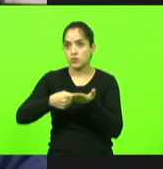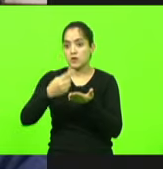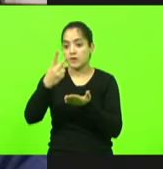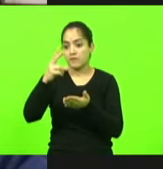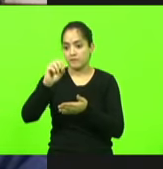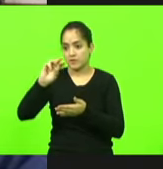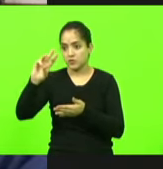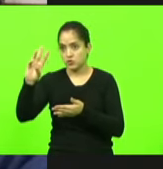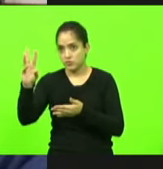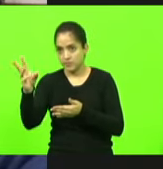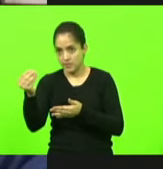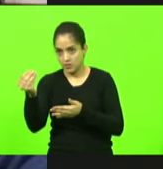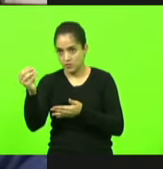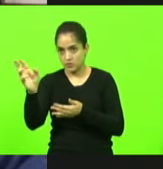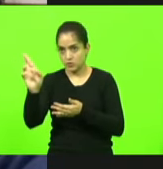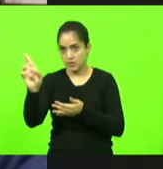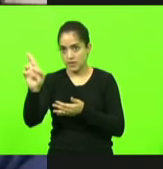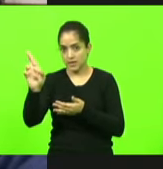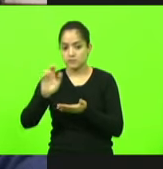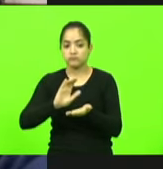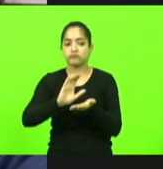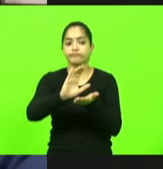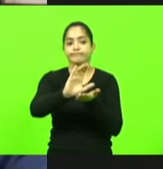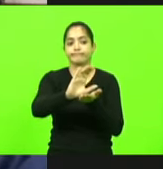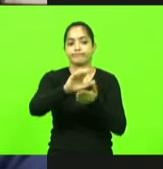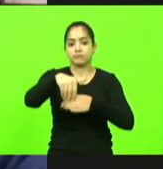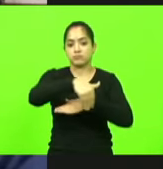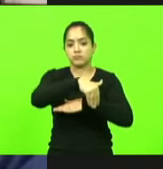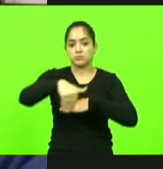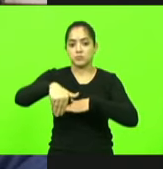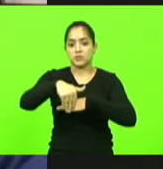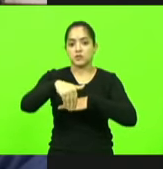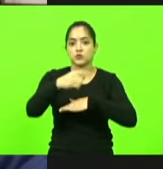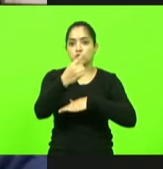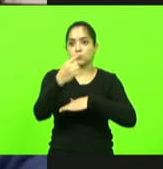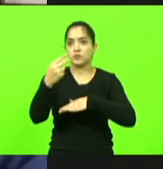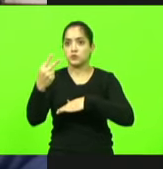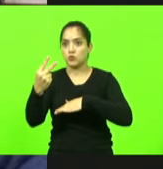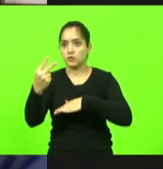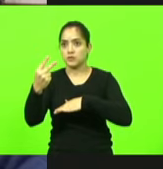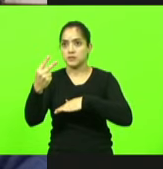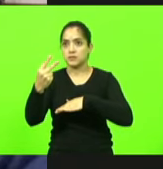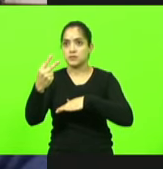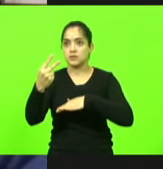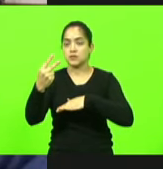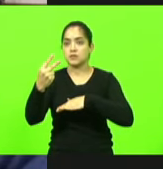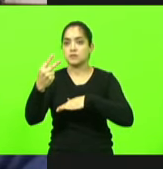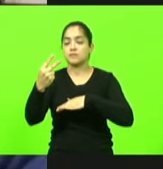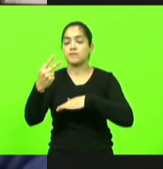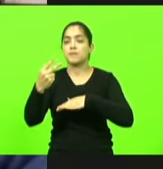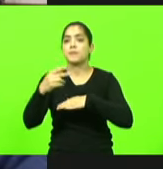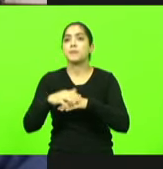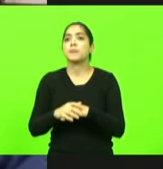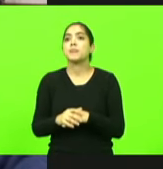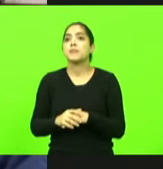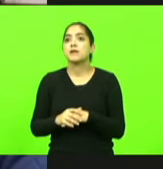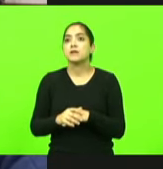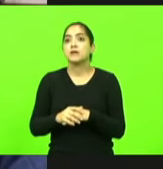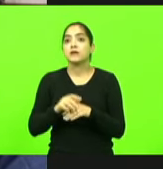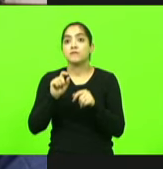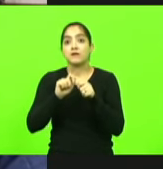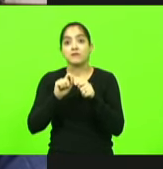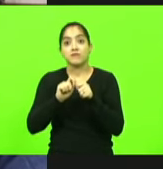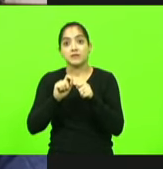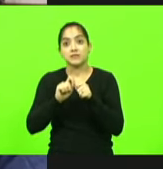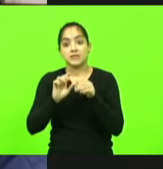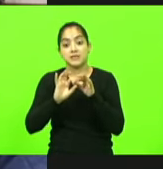milhões serão colocados o trecho 1 e 2 em 2021, 20 milhões o trecho 2, que vai fazer com que se